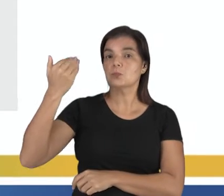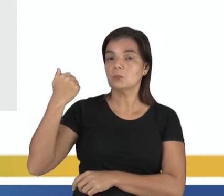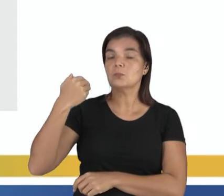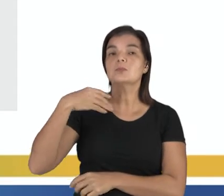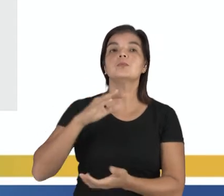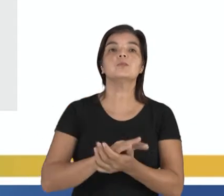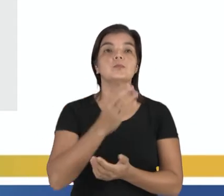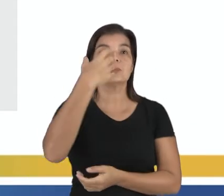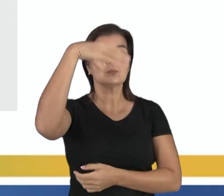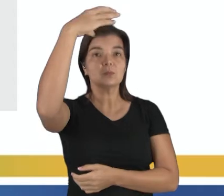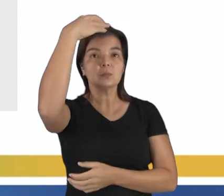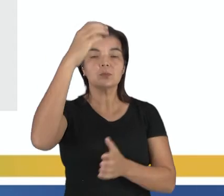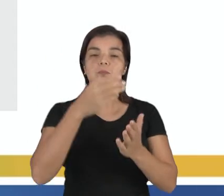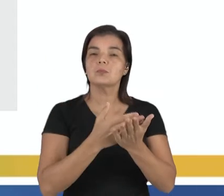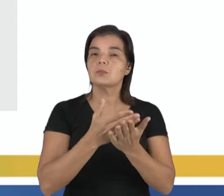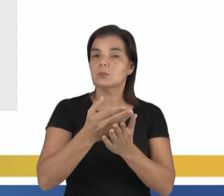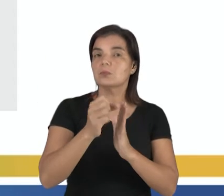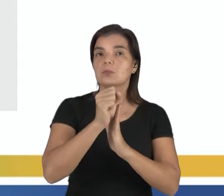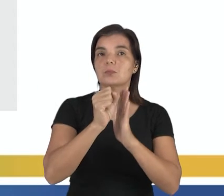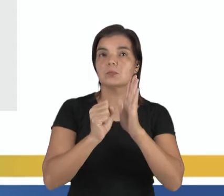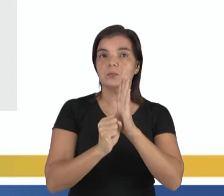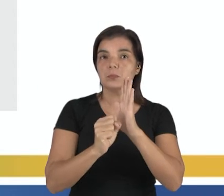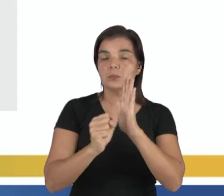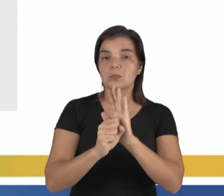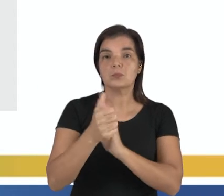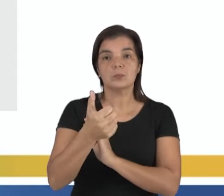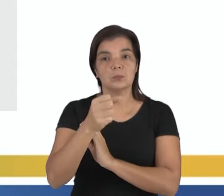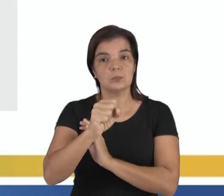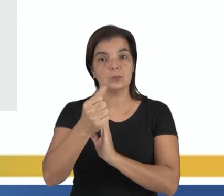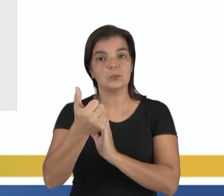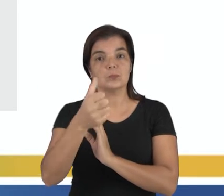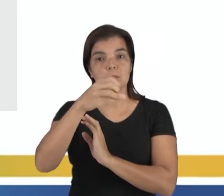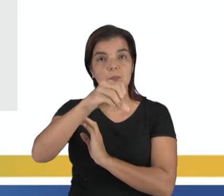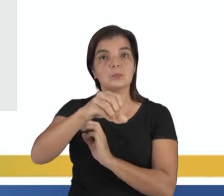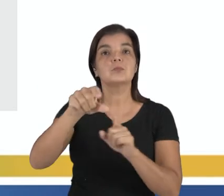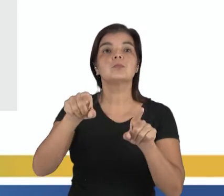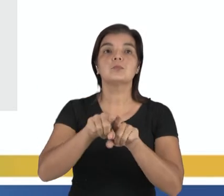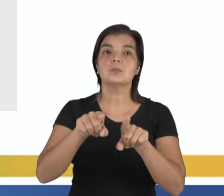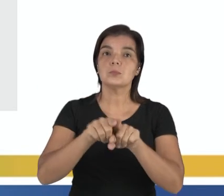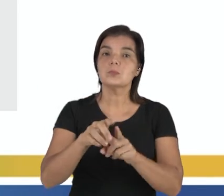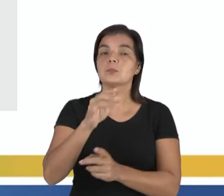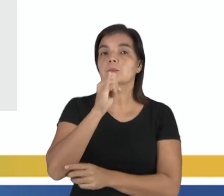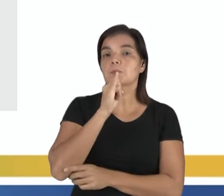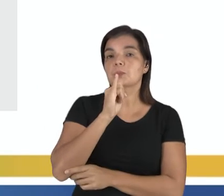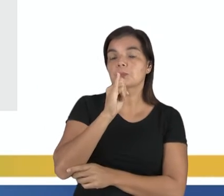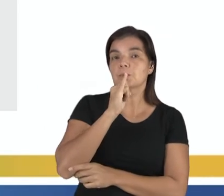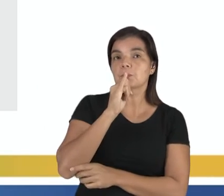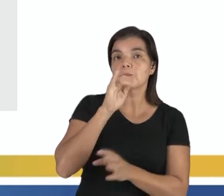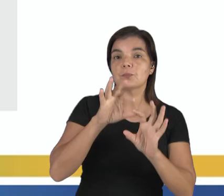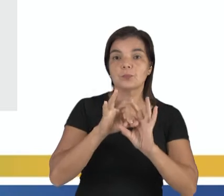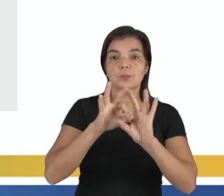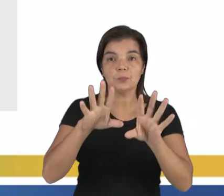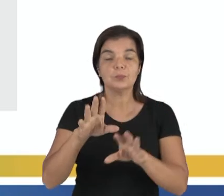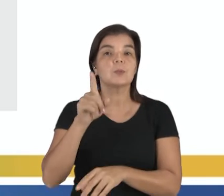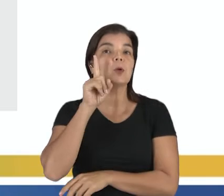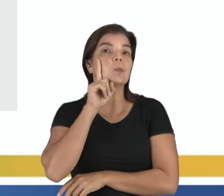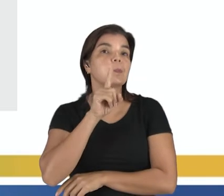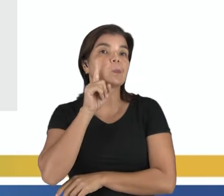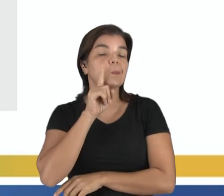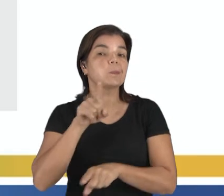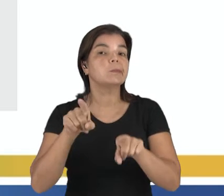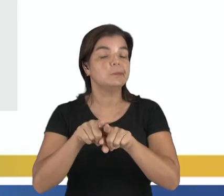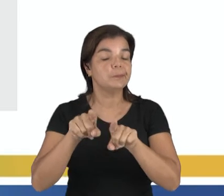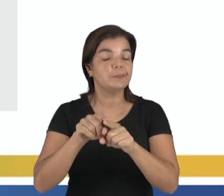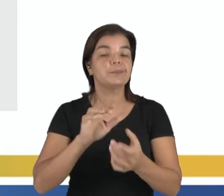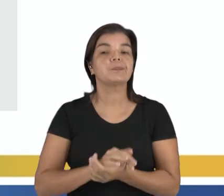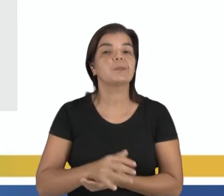antigo regime ao longo dos séculos 18 e 19, como, então, a gente vai ter aí a independência dos Estados Unidos, né, que a gente vai